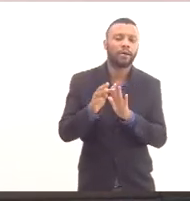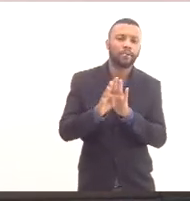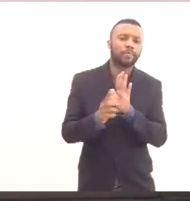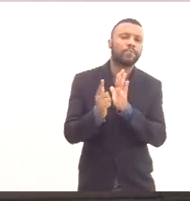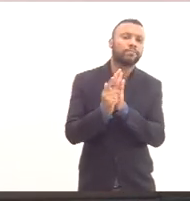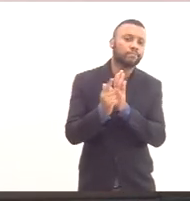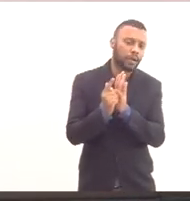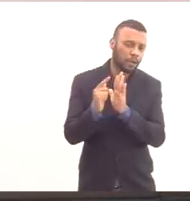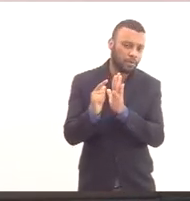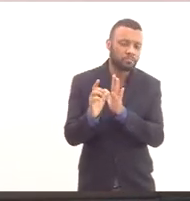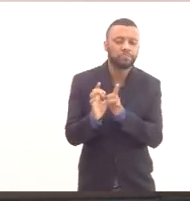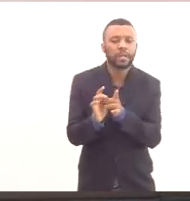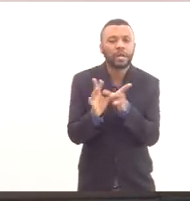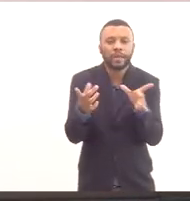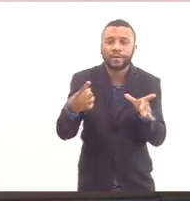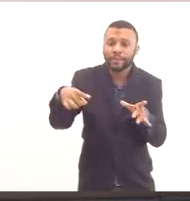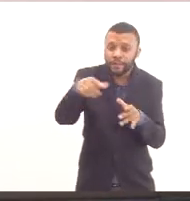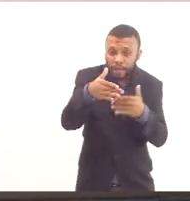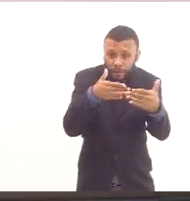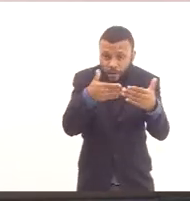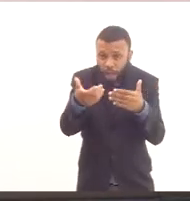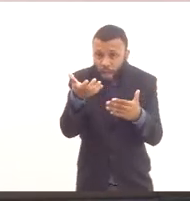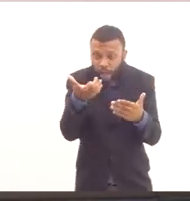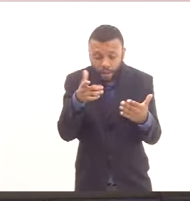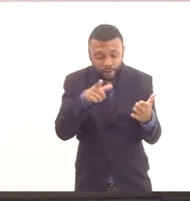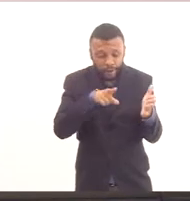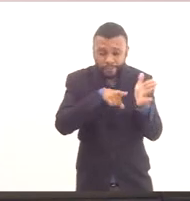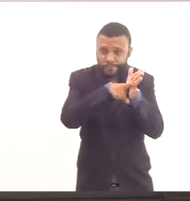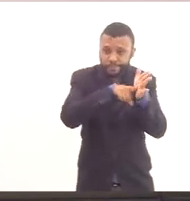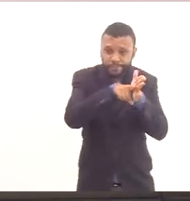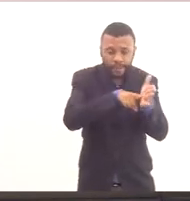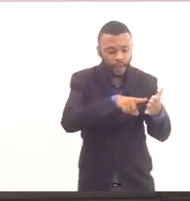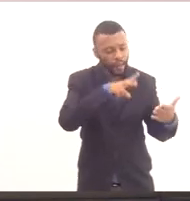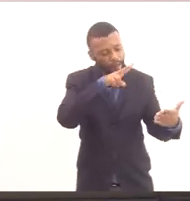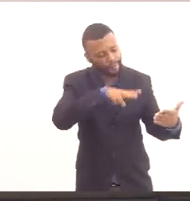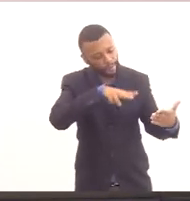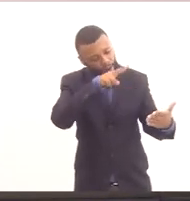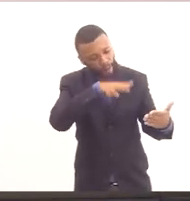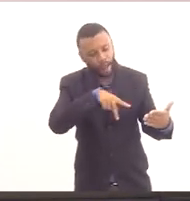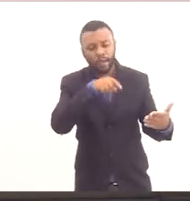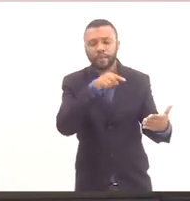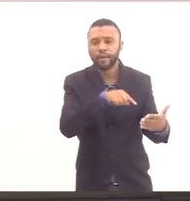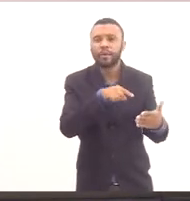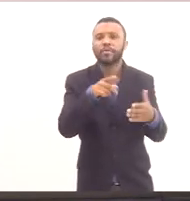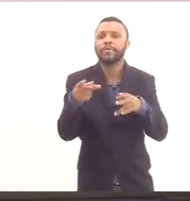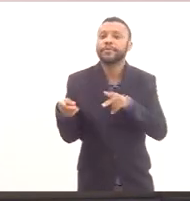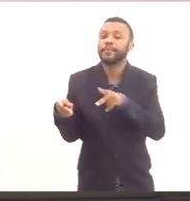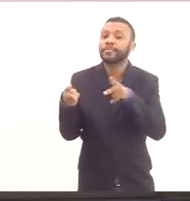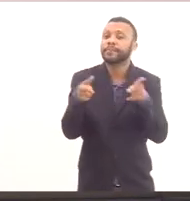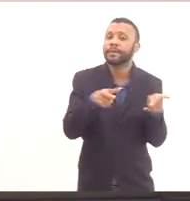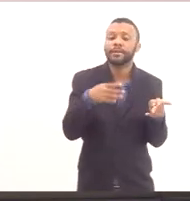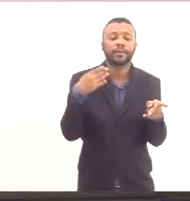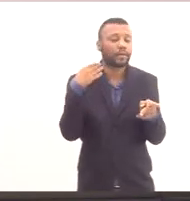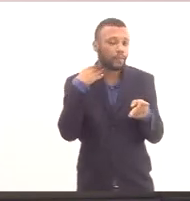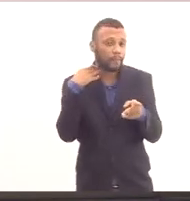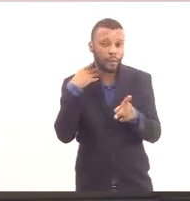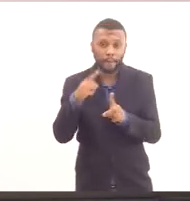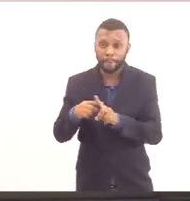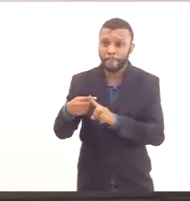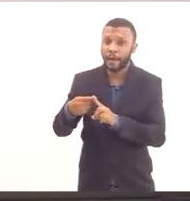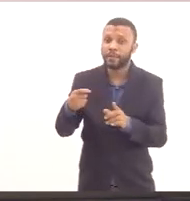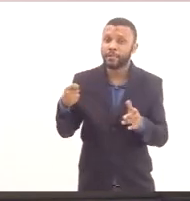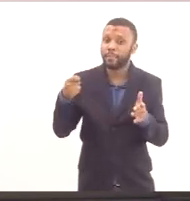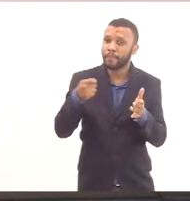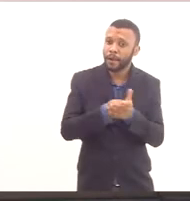da CPI de qualquer um que quer a observar são transferências bancárias e pagamentos